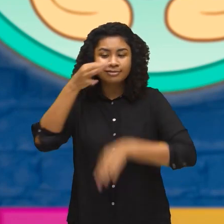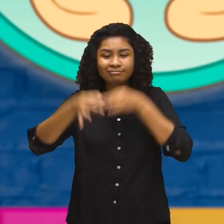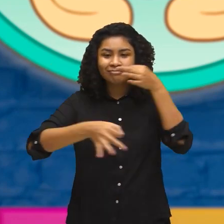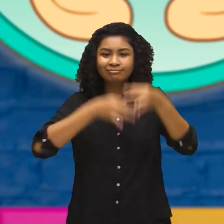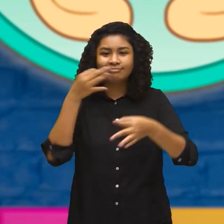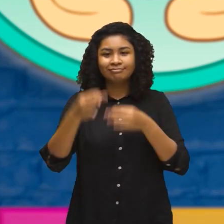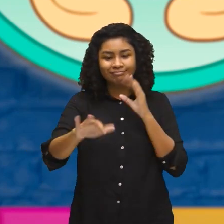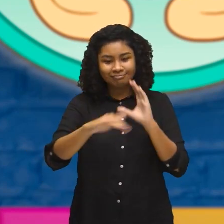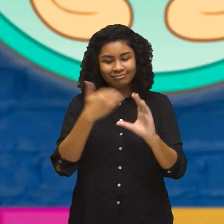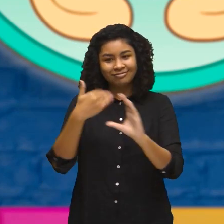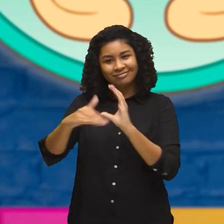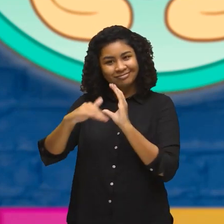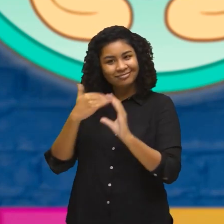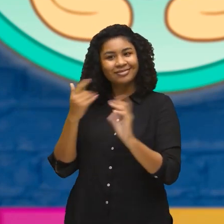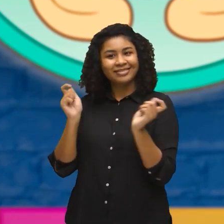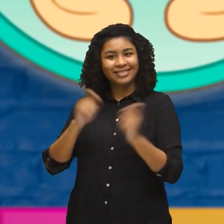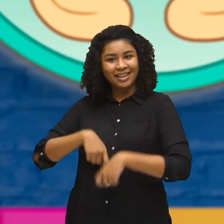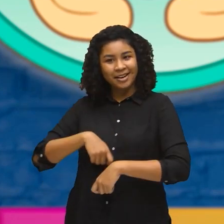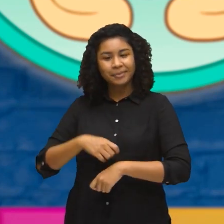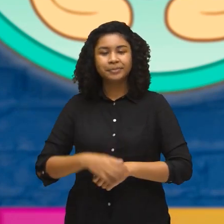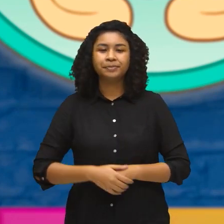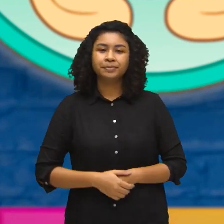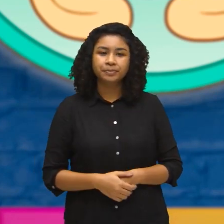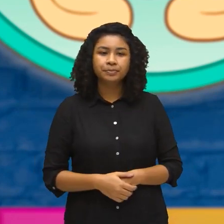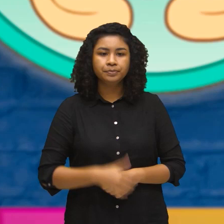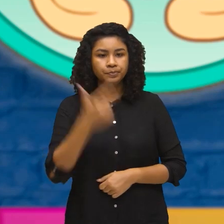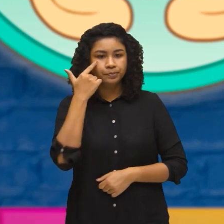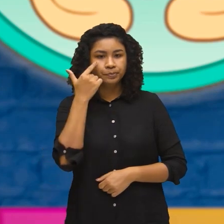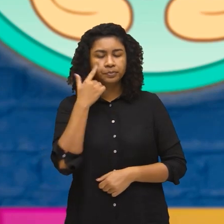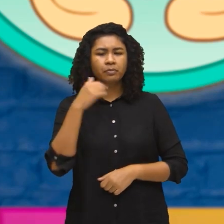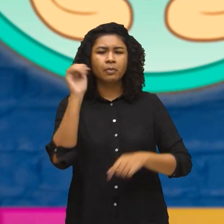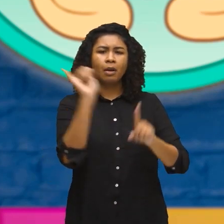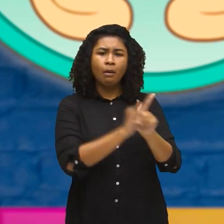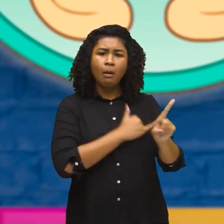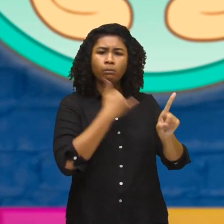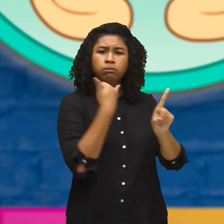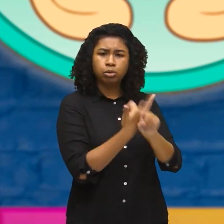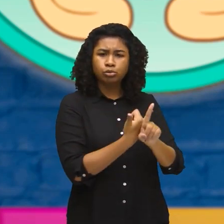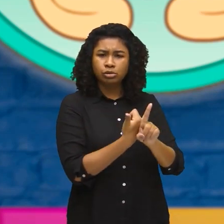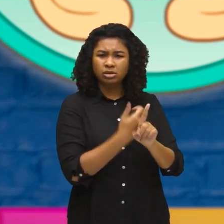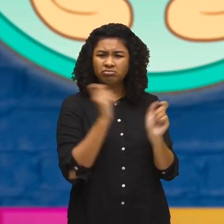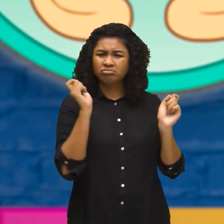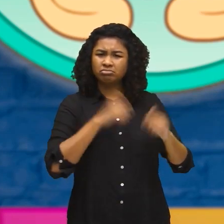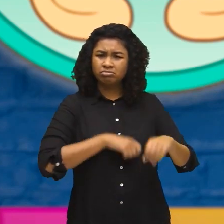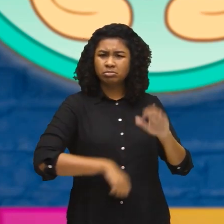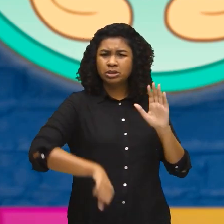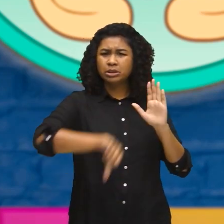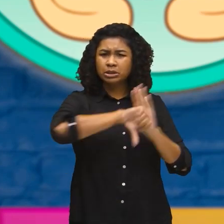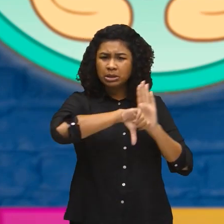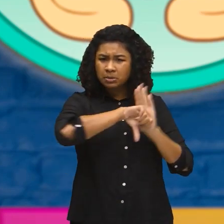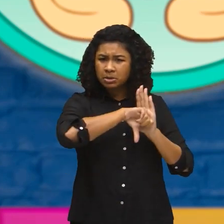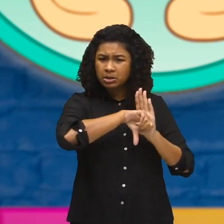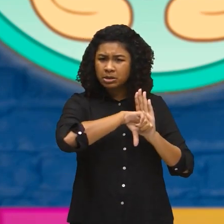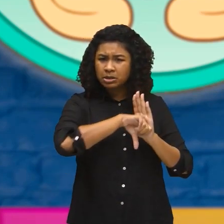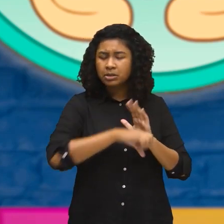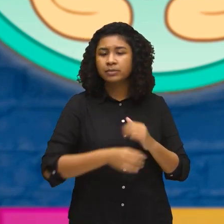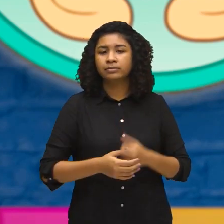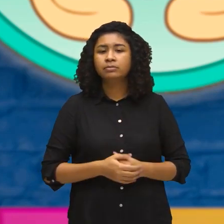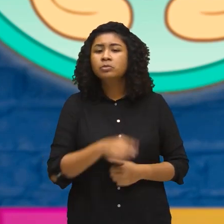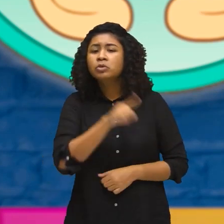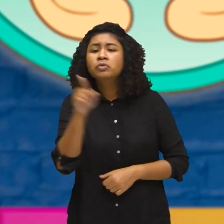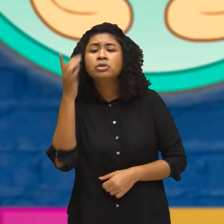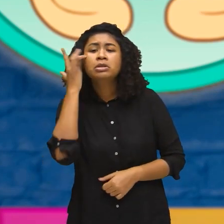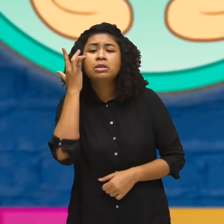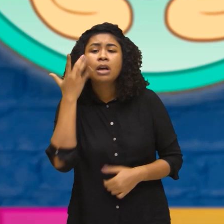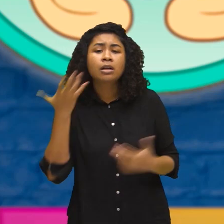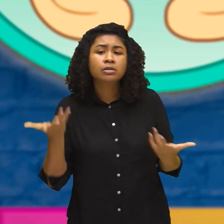mais. Bullying pode ser considerado crime? O que você acha? Caio,